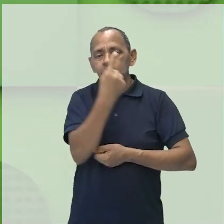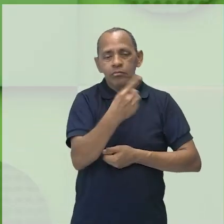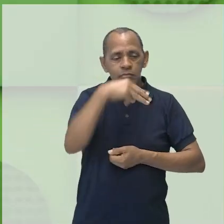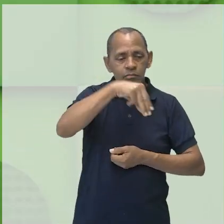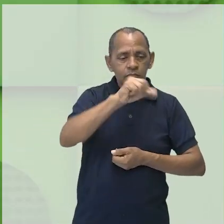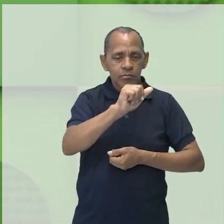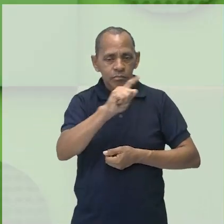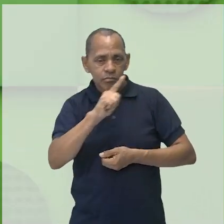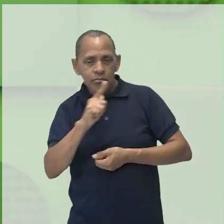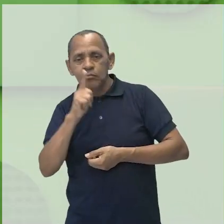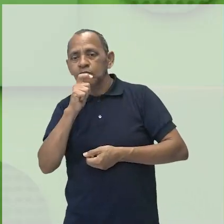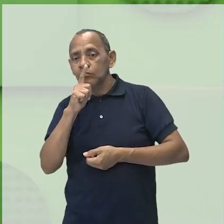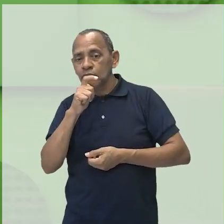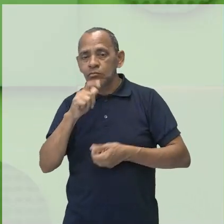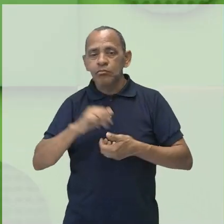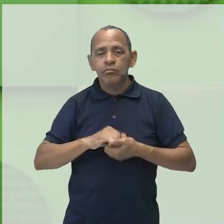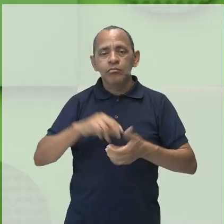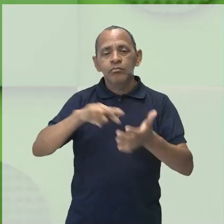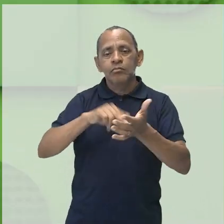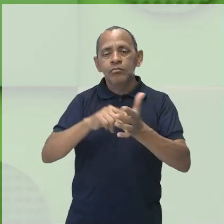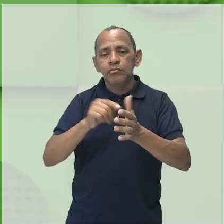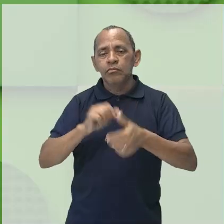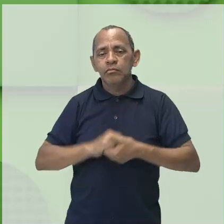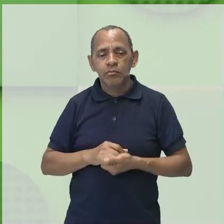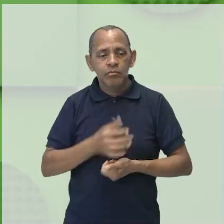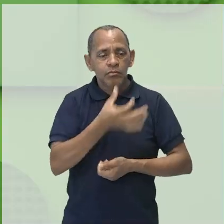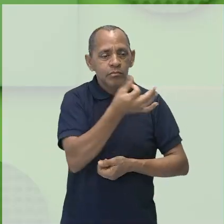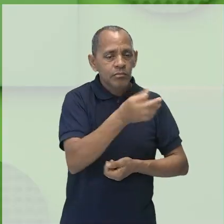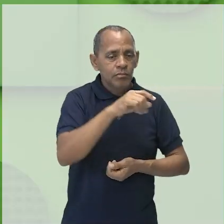de água, significa dizer que temos